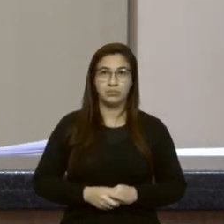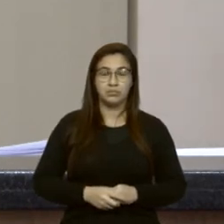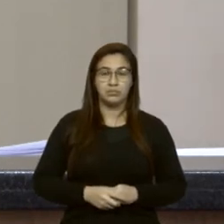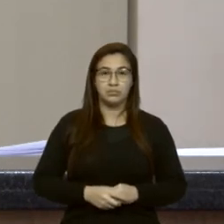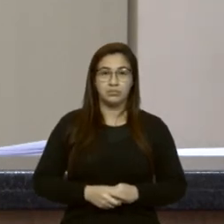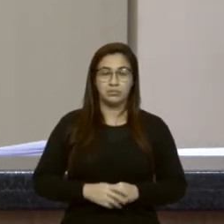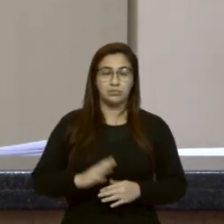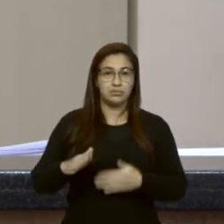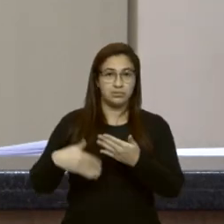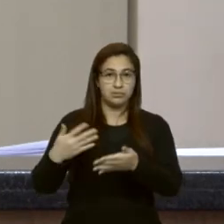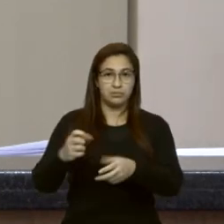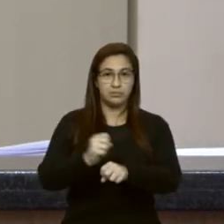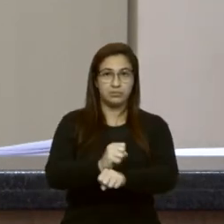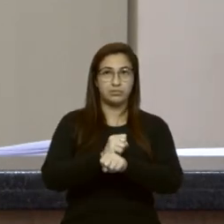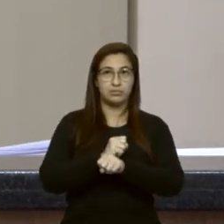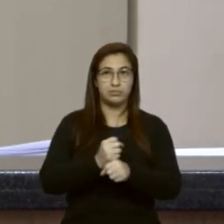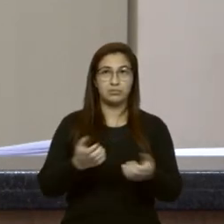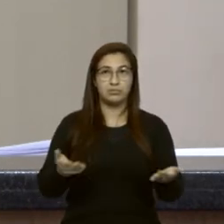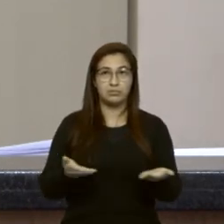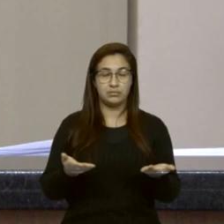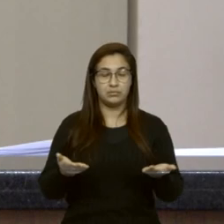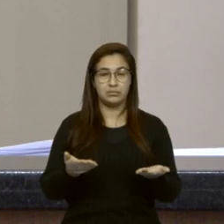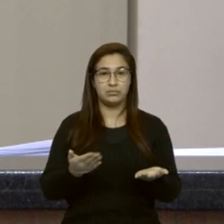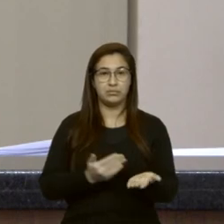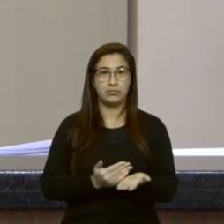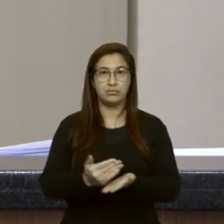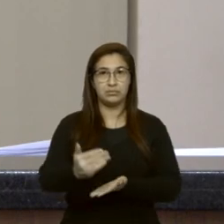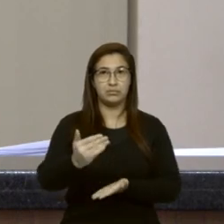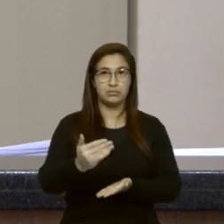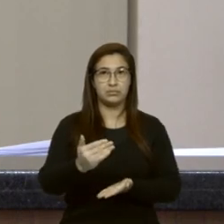Depois da suspensão, nós passamos direto